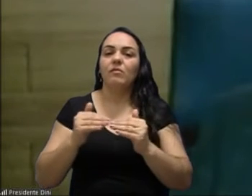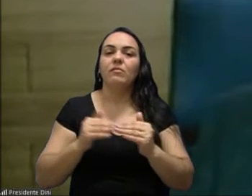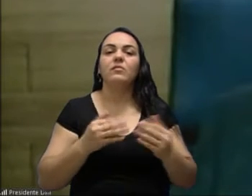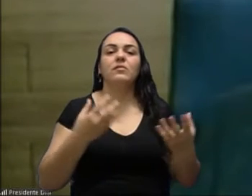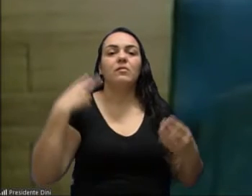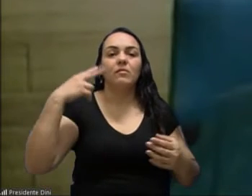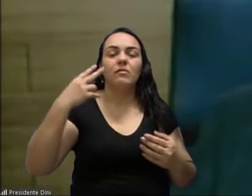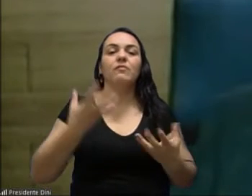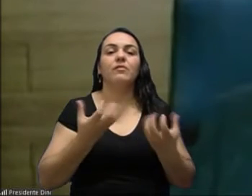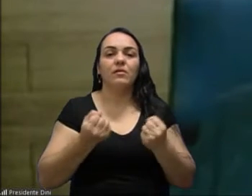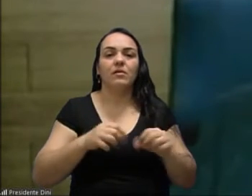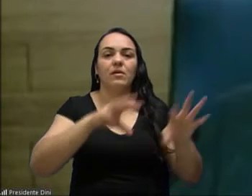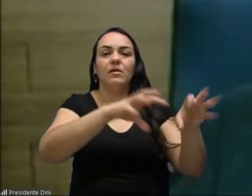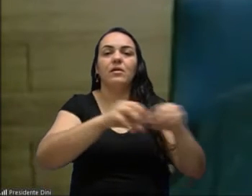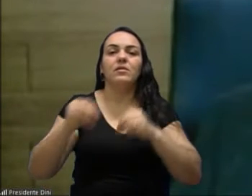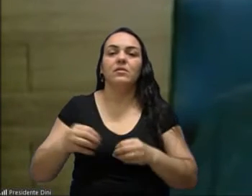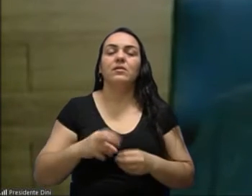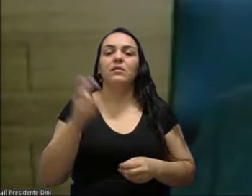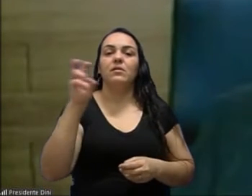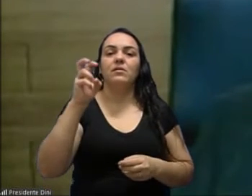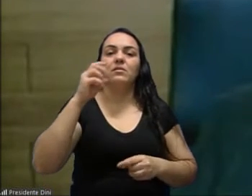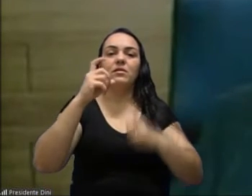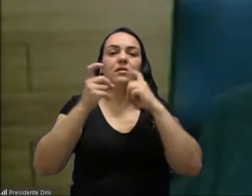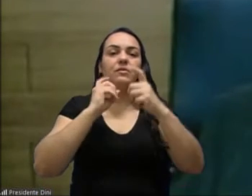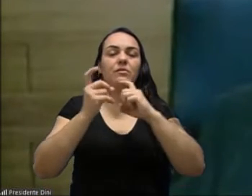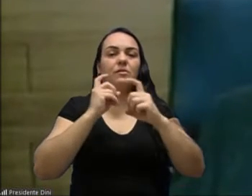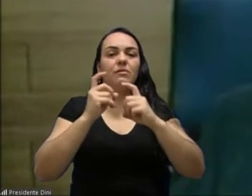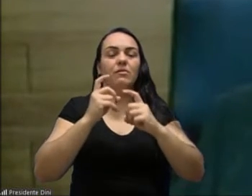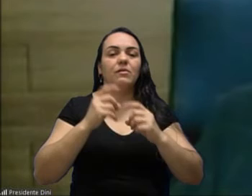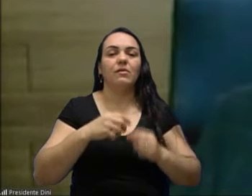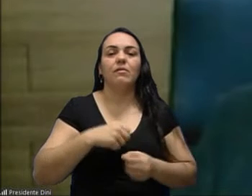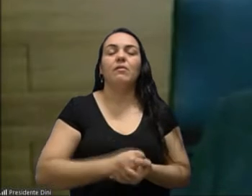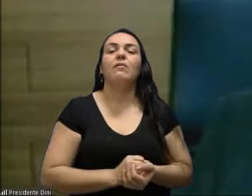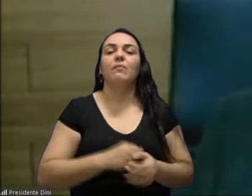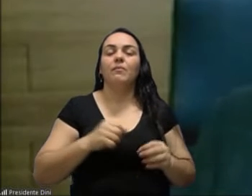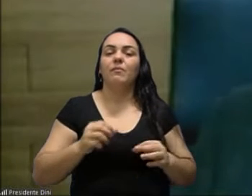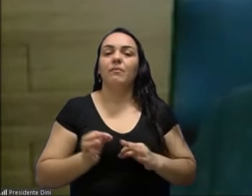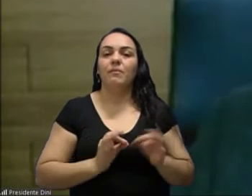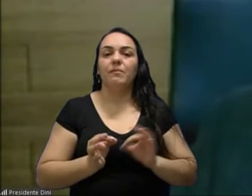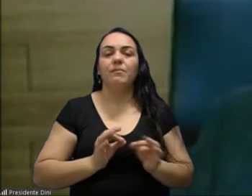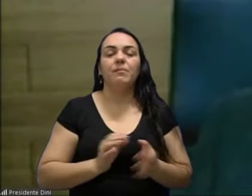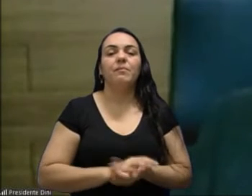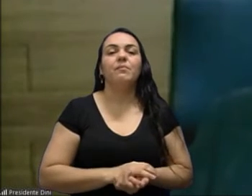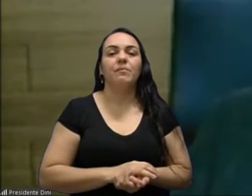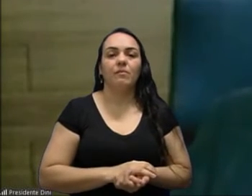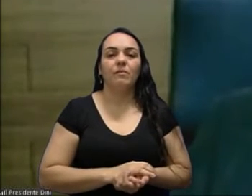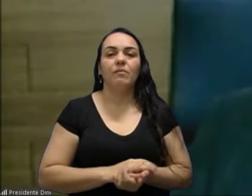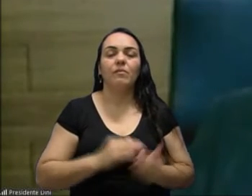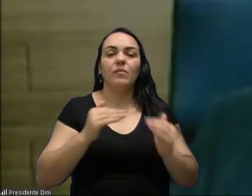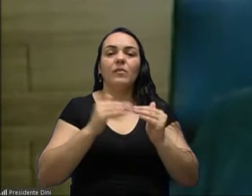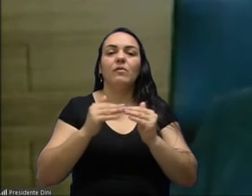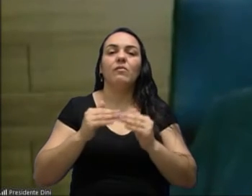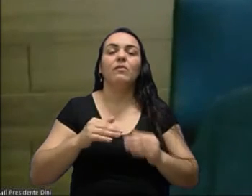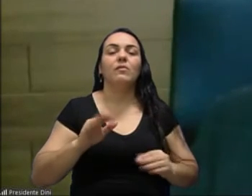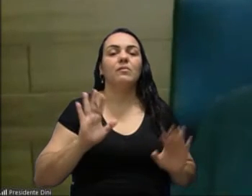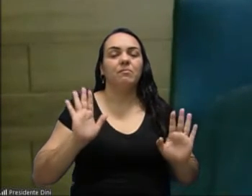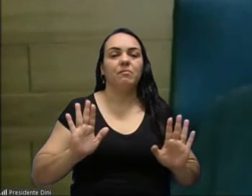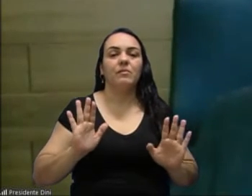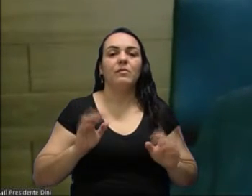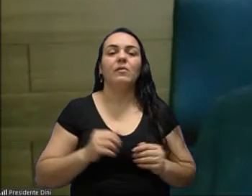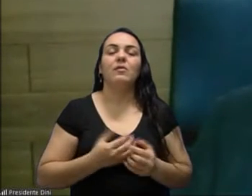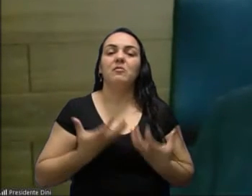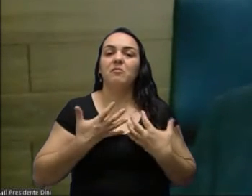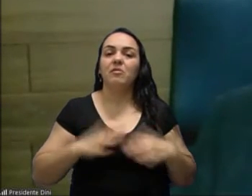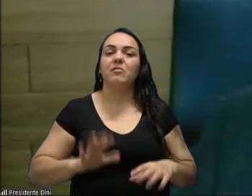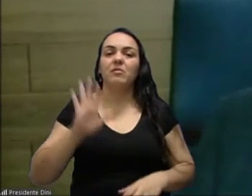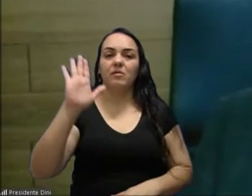solicitação do autor pela retirada do projeto 105 de 2020 por cinco sessões permanentes como estão os contrários se